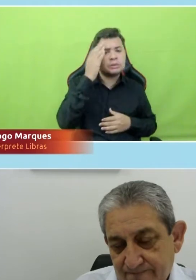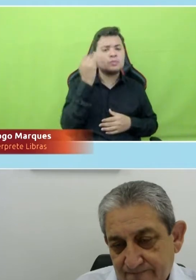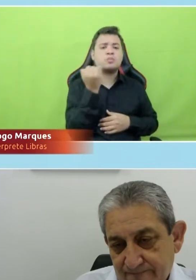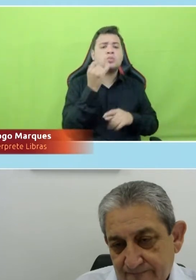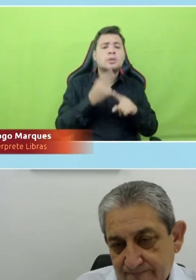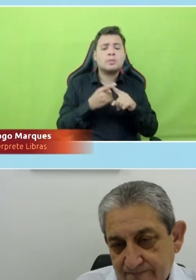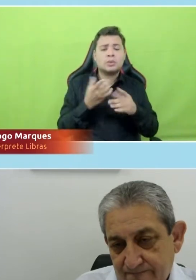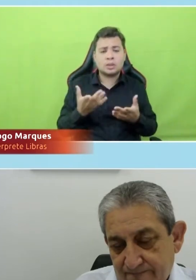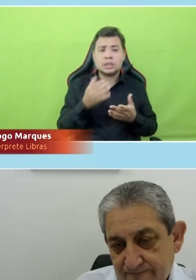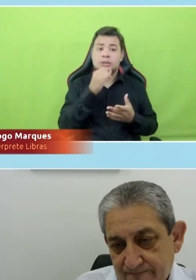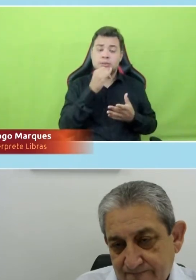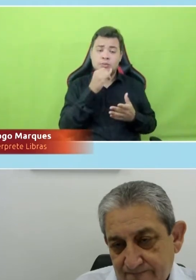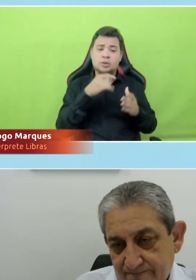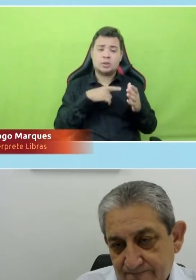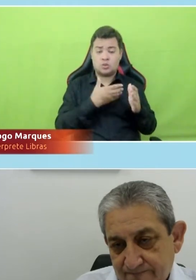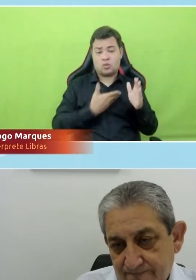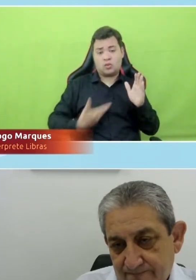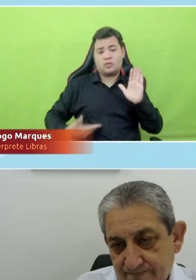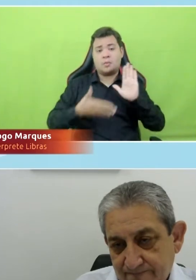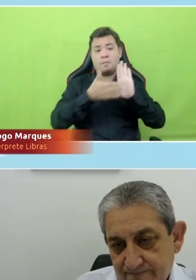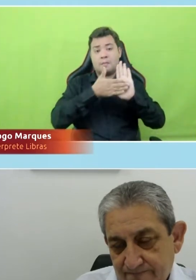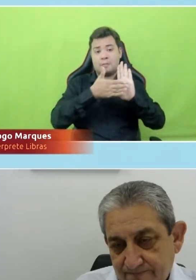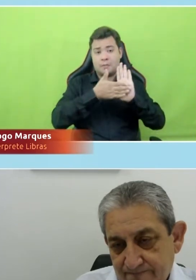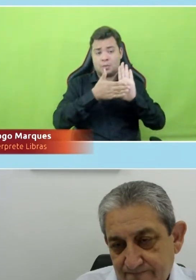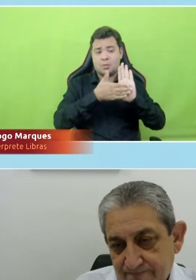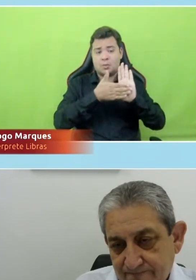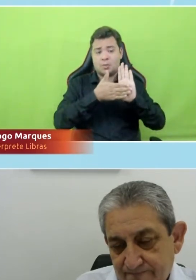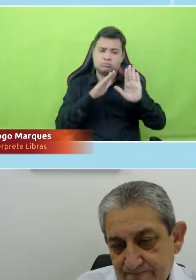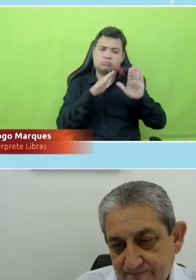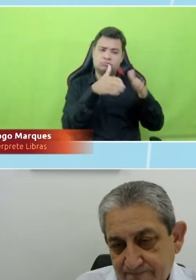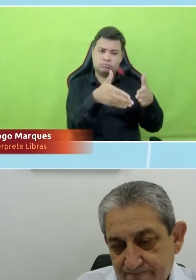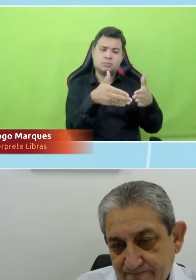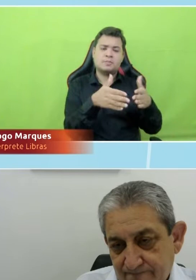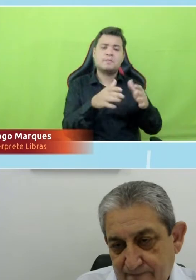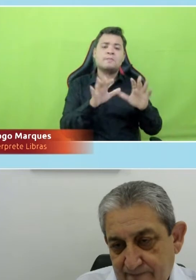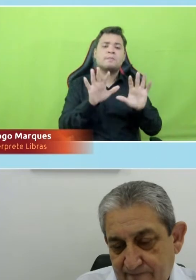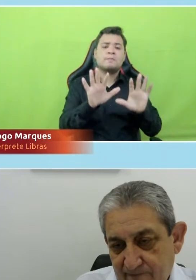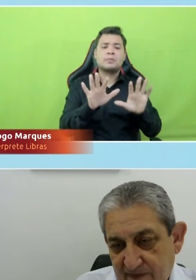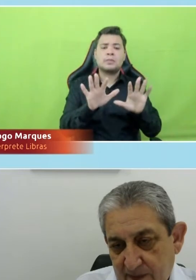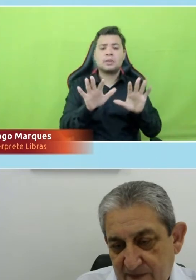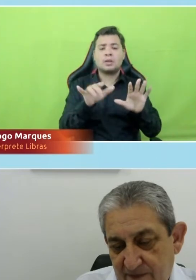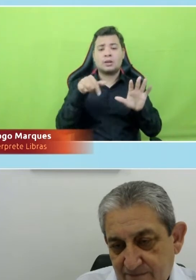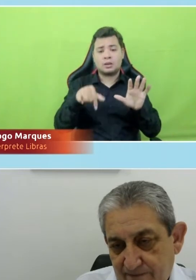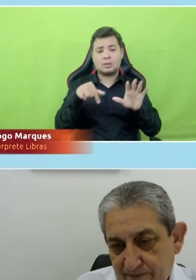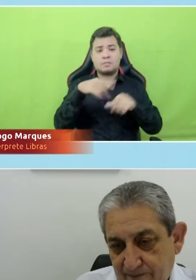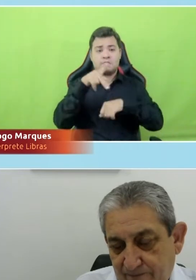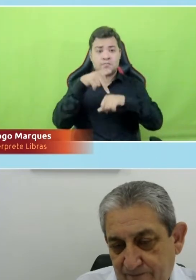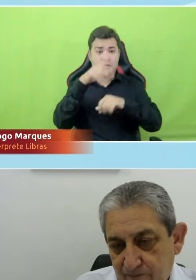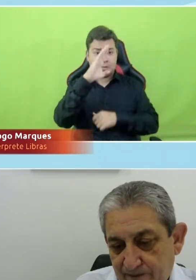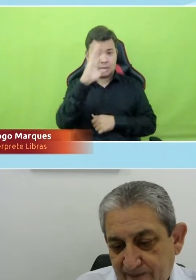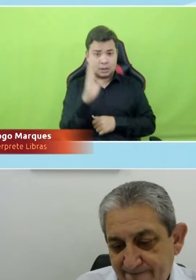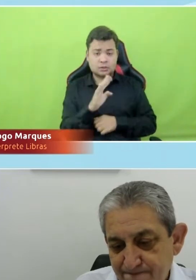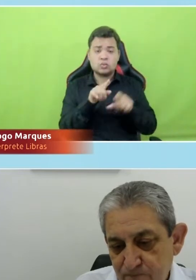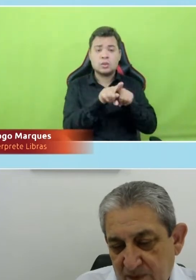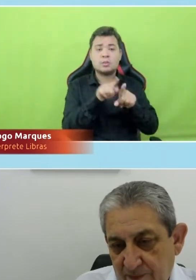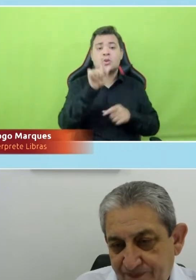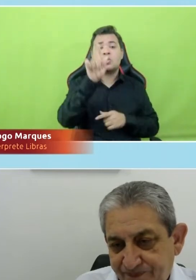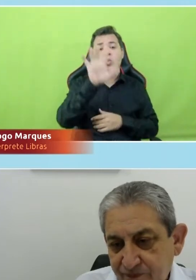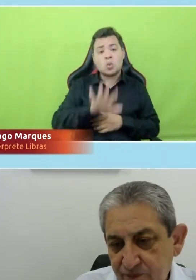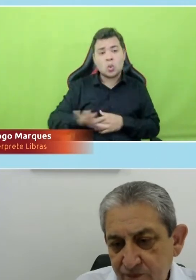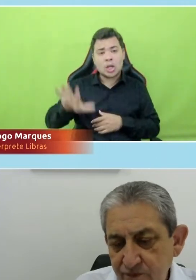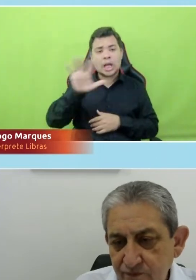políticas específicas, né, para essa população. É importante que o Brasil e Goiás conheça quantos são, né,